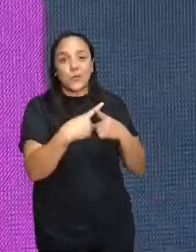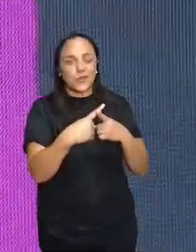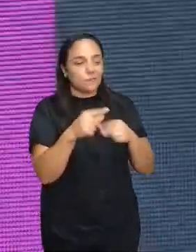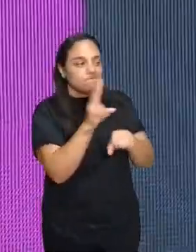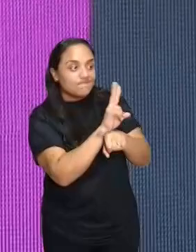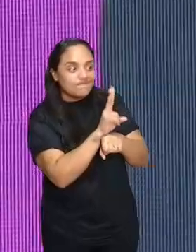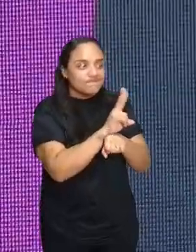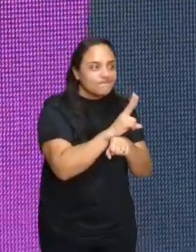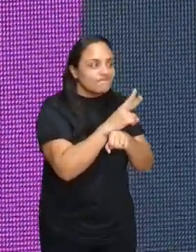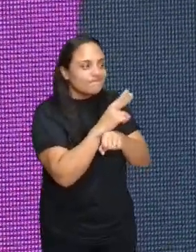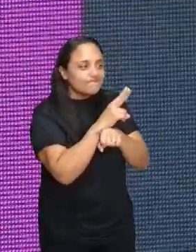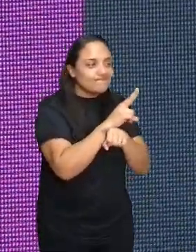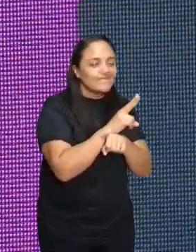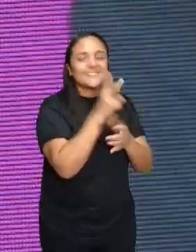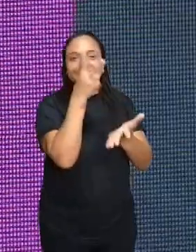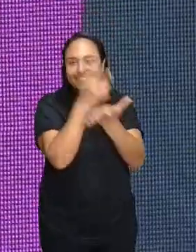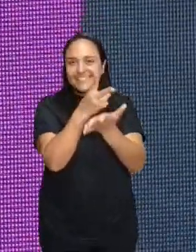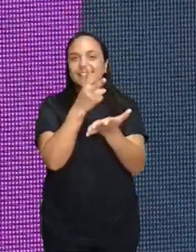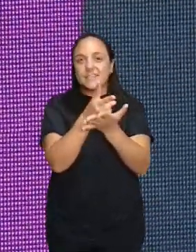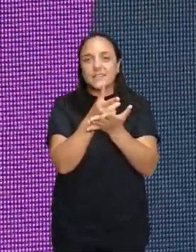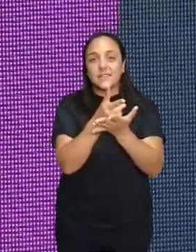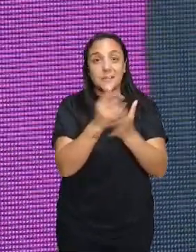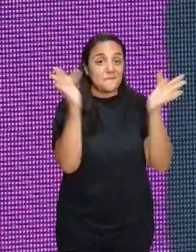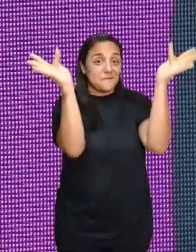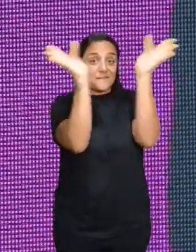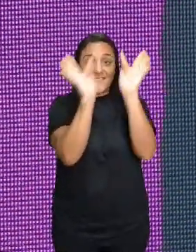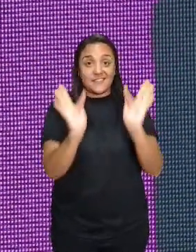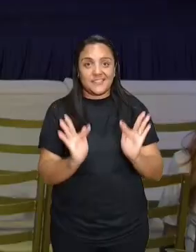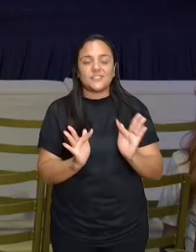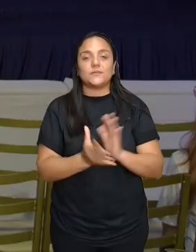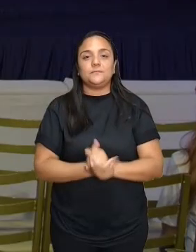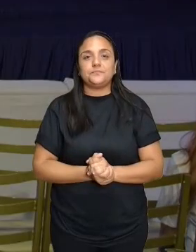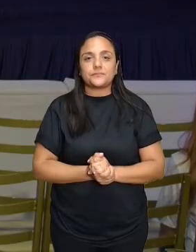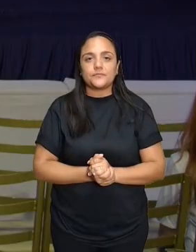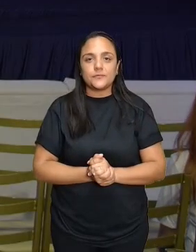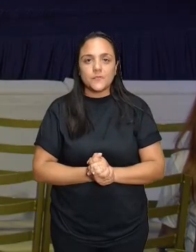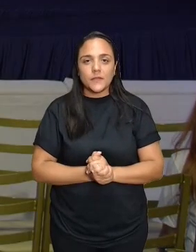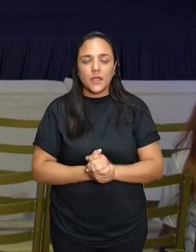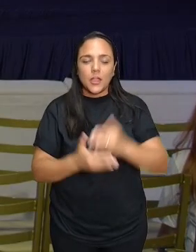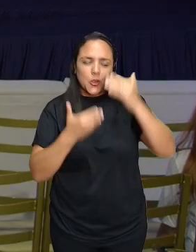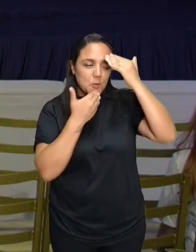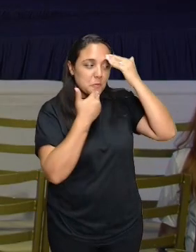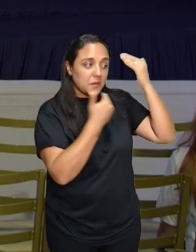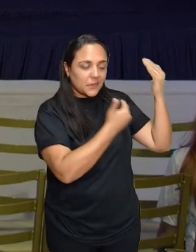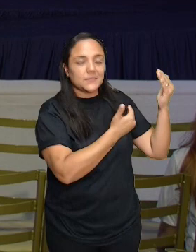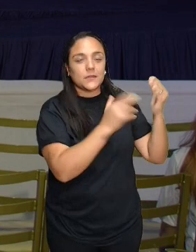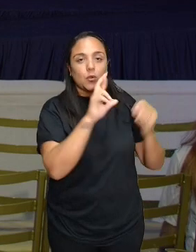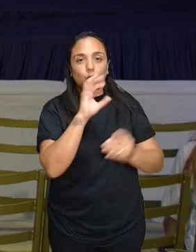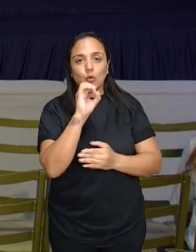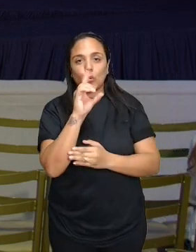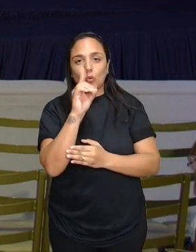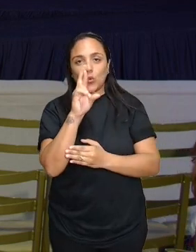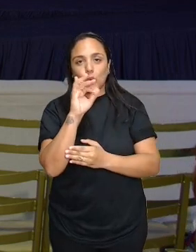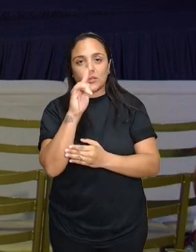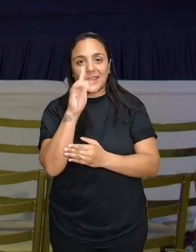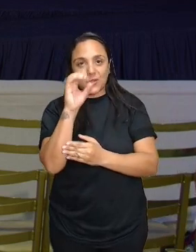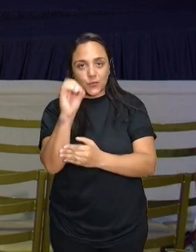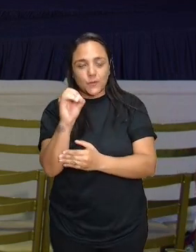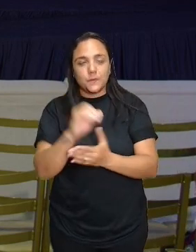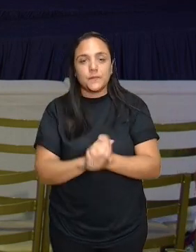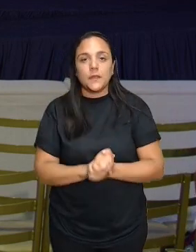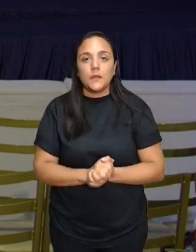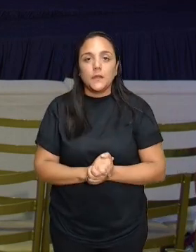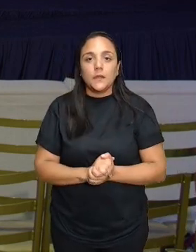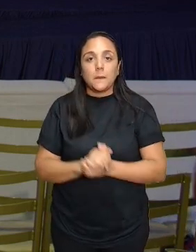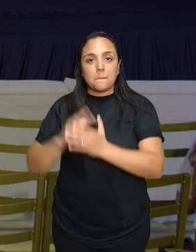comunidade diariamente. Então, isso para mim me dá uma felicidade enorme. Obrigada, Rodrigo. Agora vamos aqui para o outro lado. Morris, por favor, seja muito